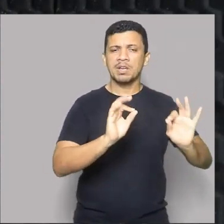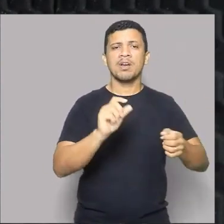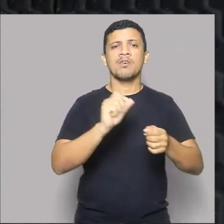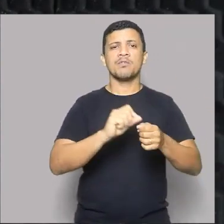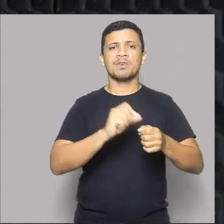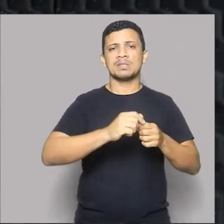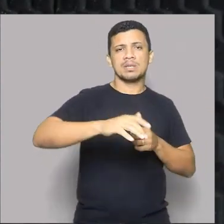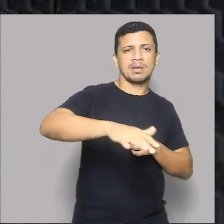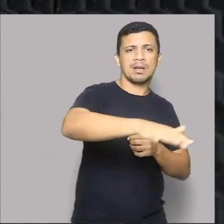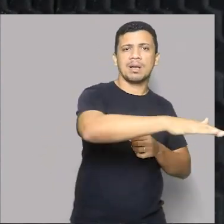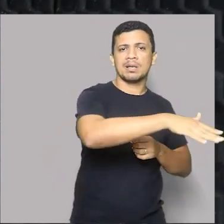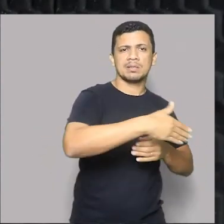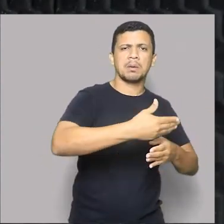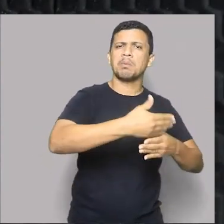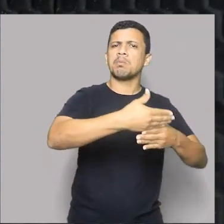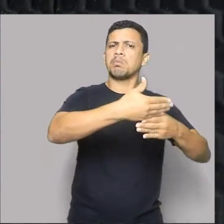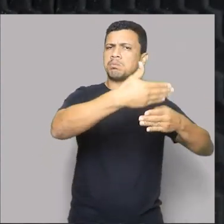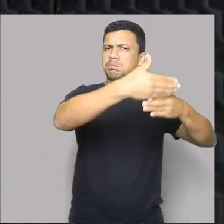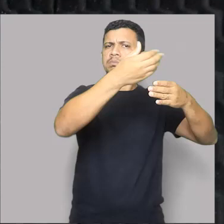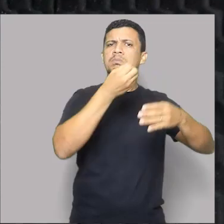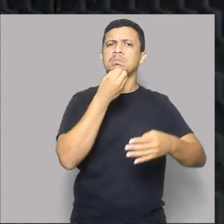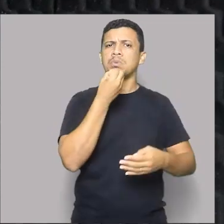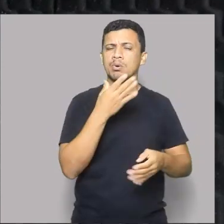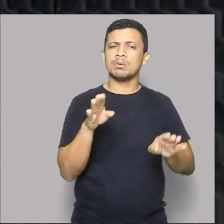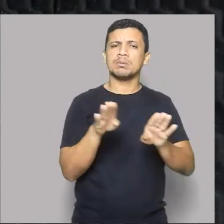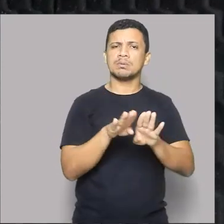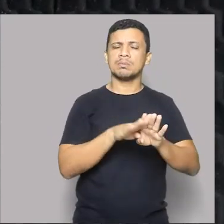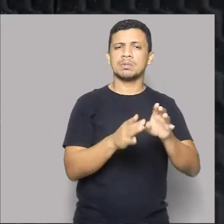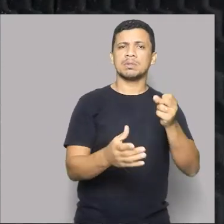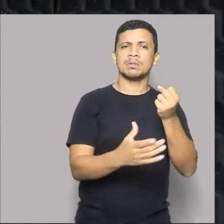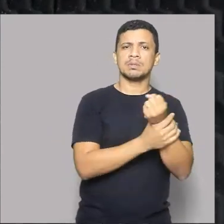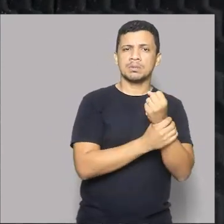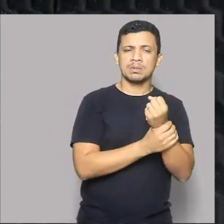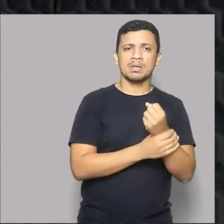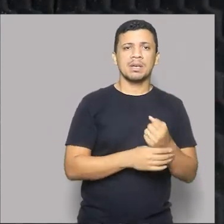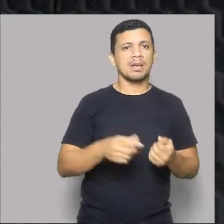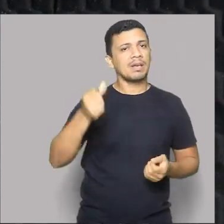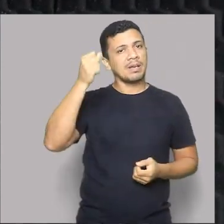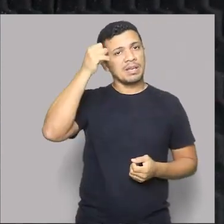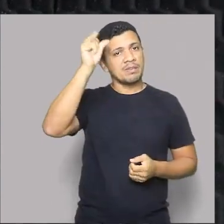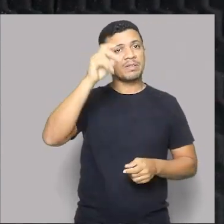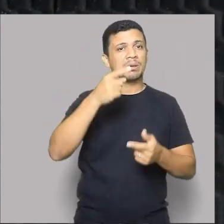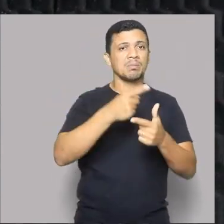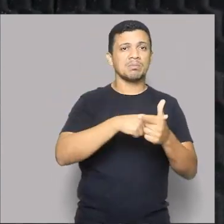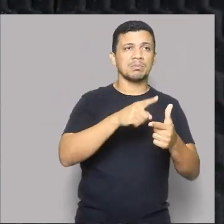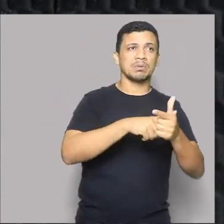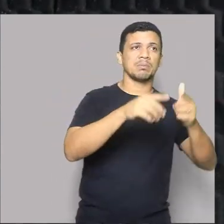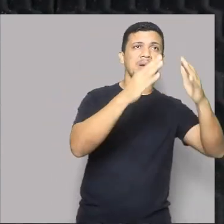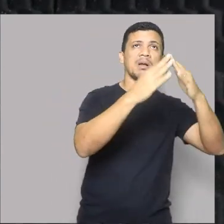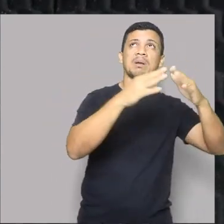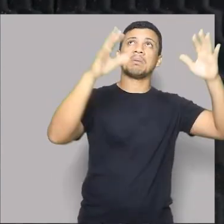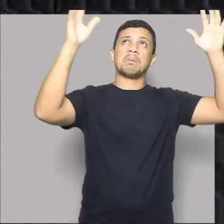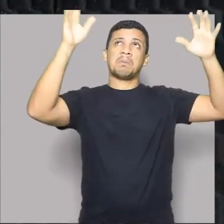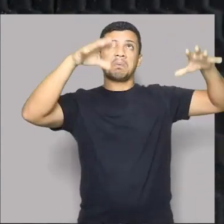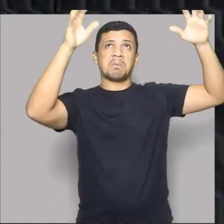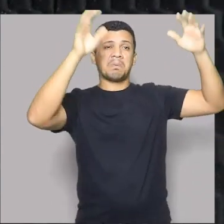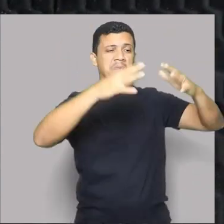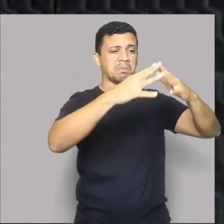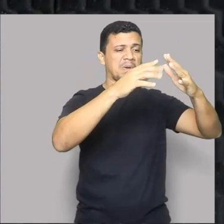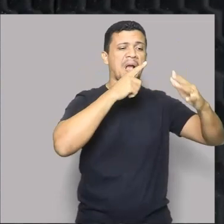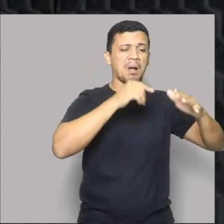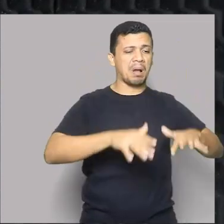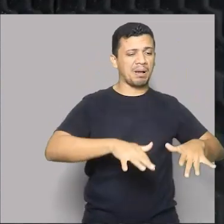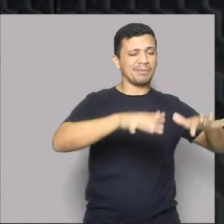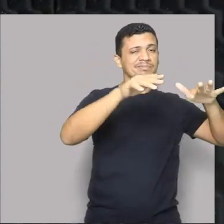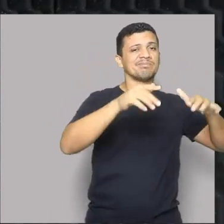essas áreas serem bem construídas, inclusive seguras, de intempéries, de chuvas, de deslizamentos, como isso acontece em muitas áreas do